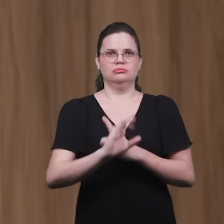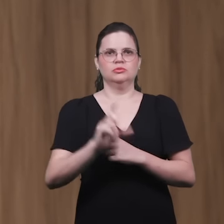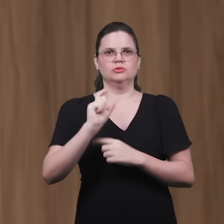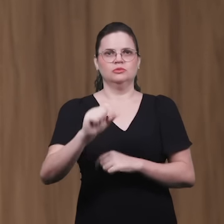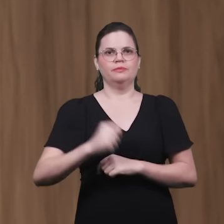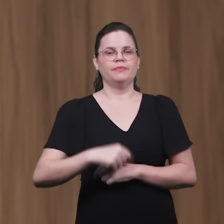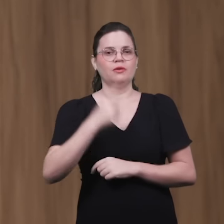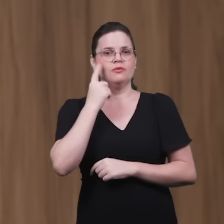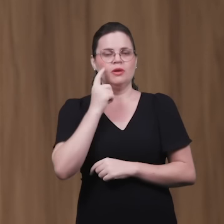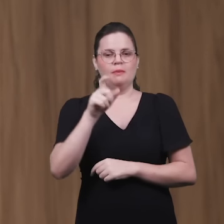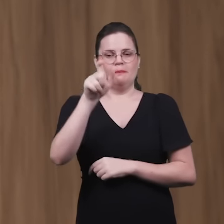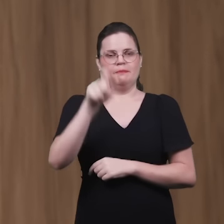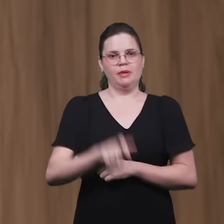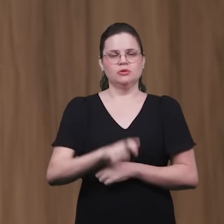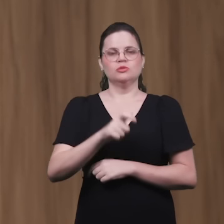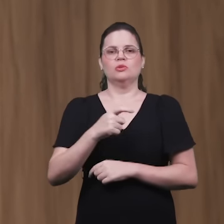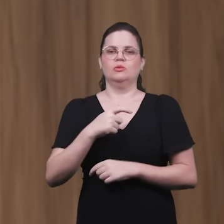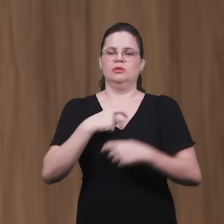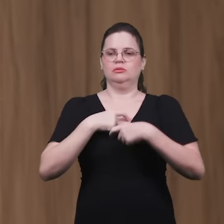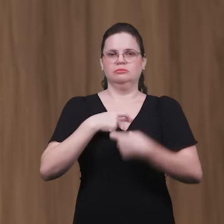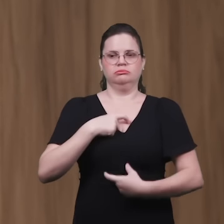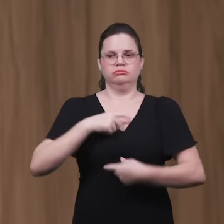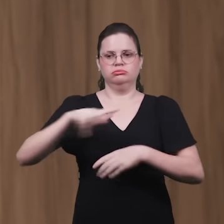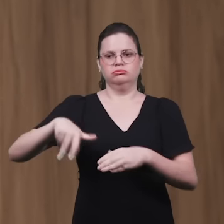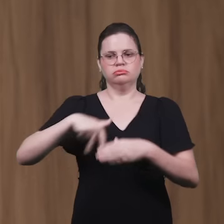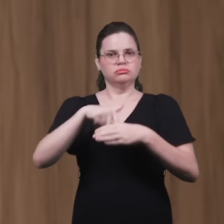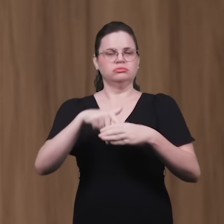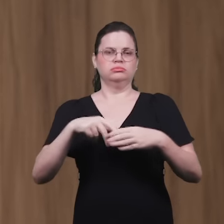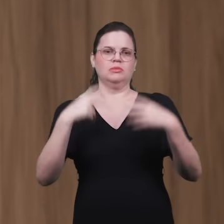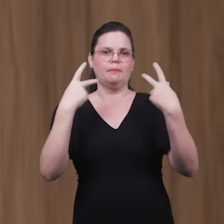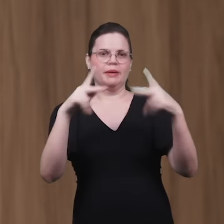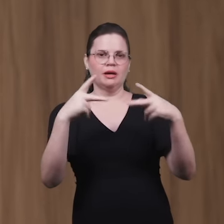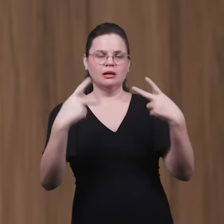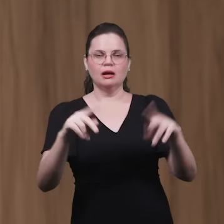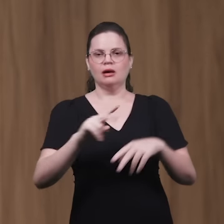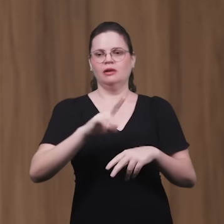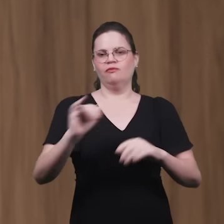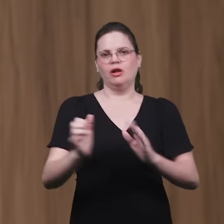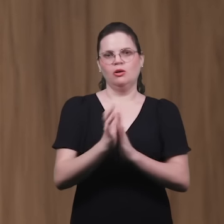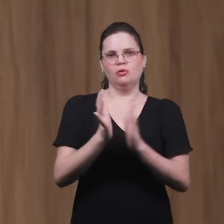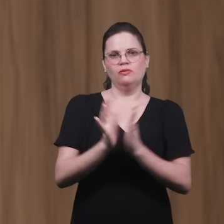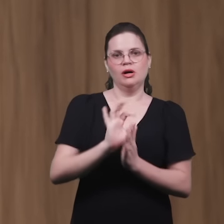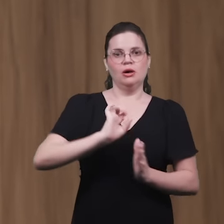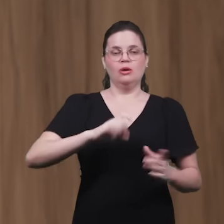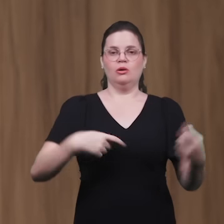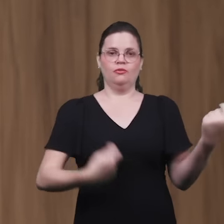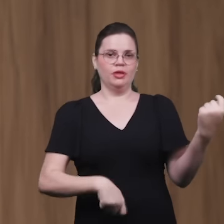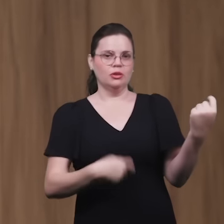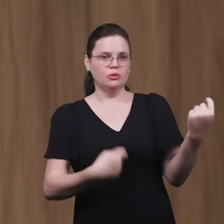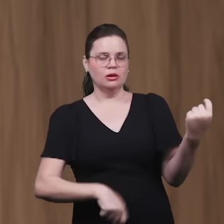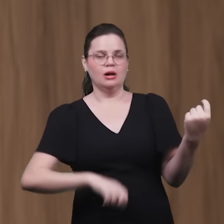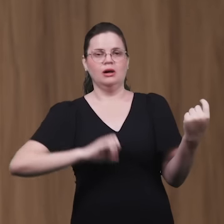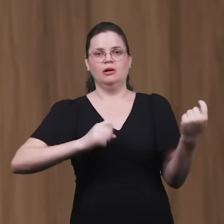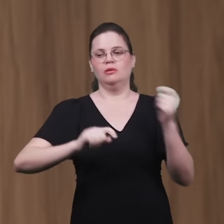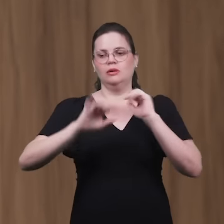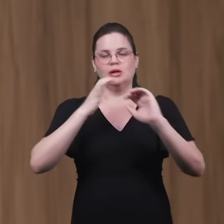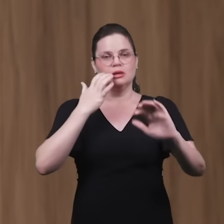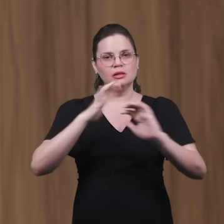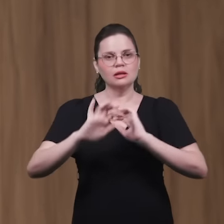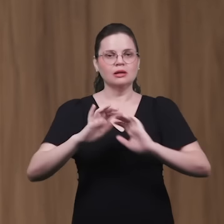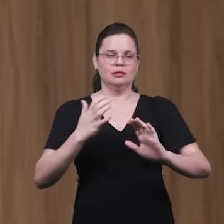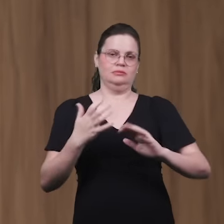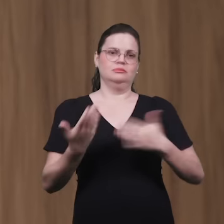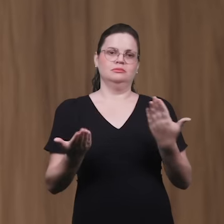lá à frente, na direção do culto, é o pregador, é aquela pessoa que vai tocar no culto, que vai cantar no culto.